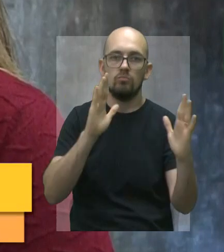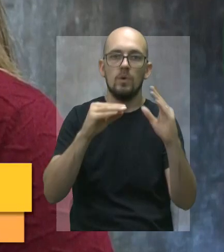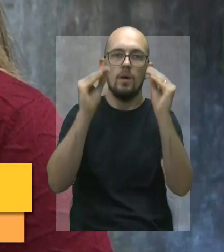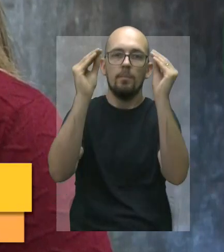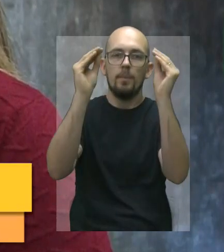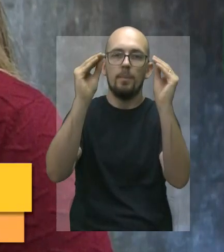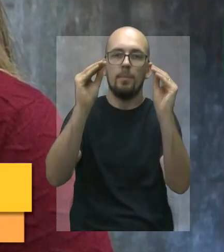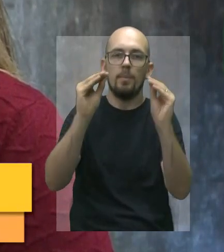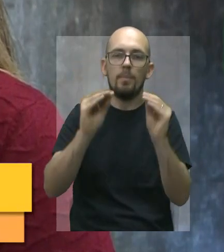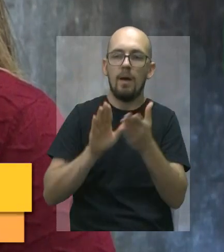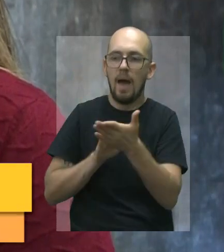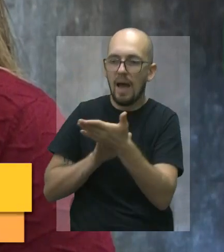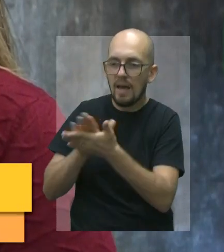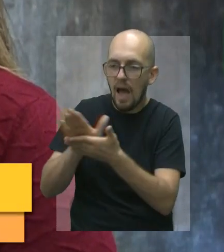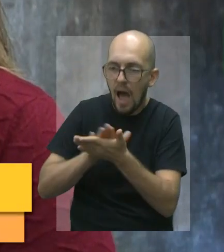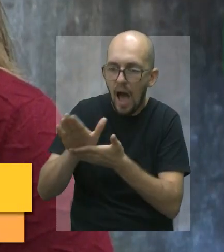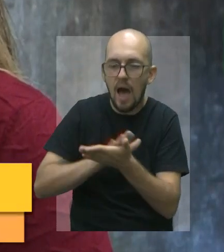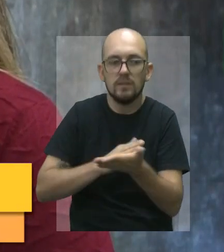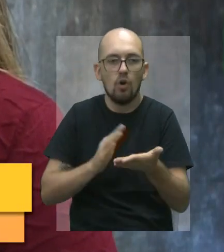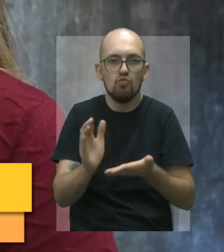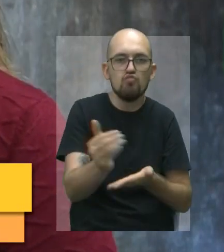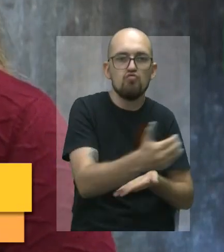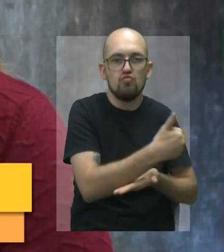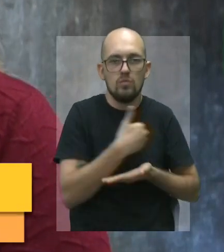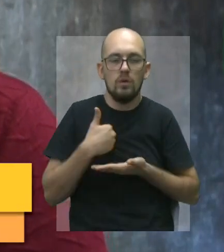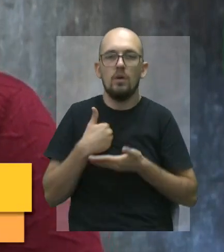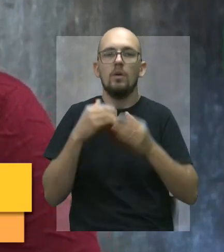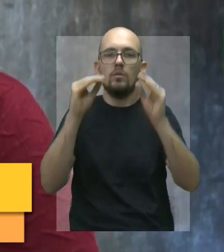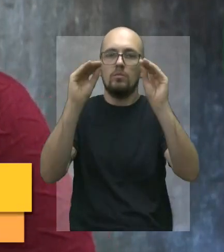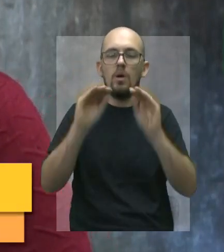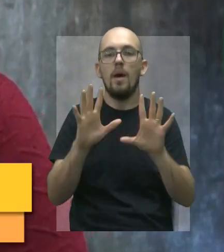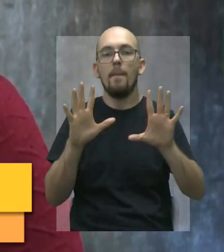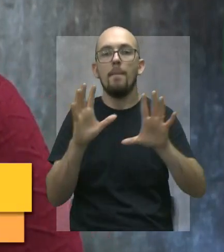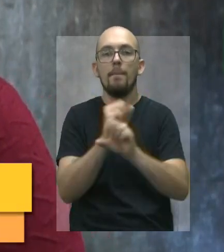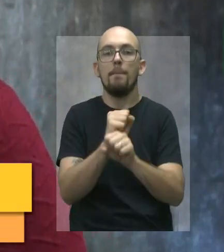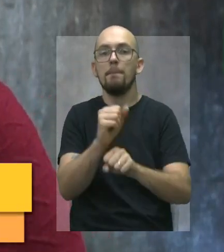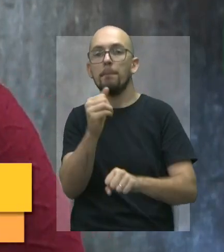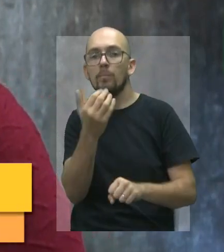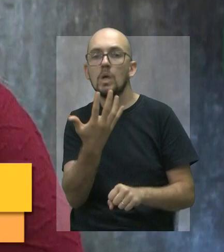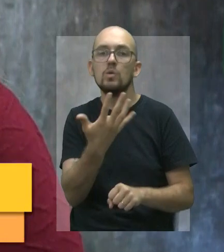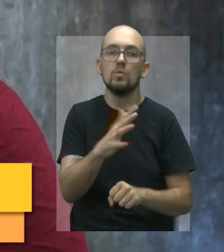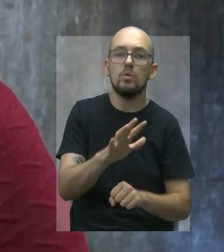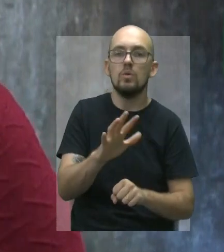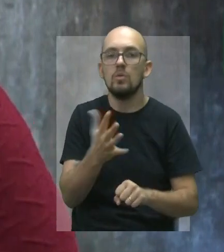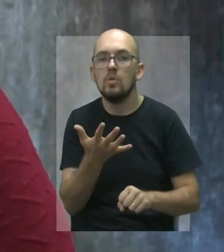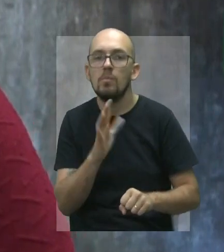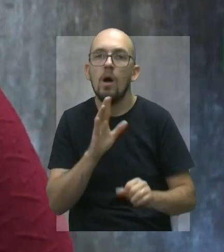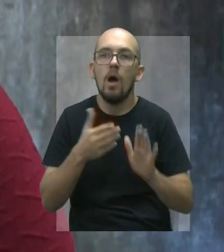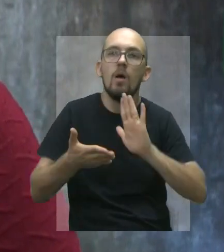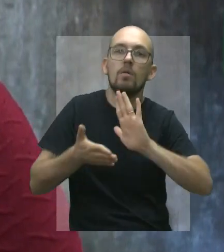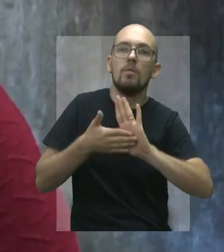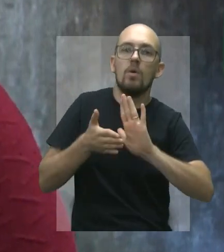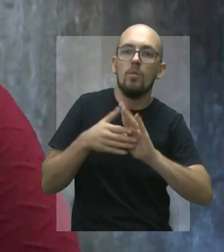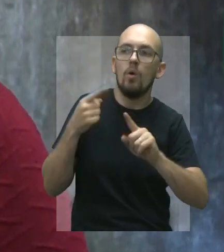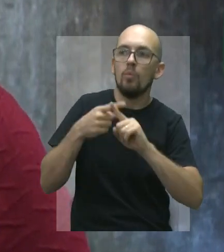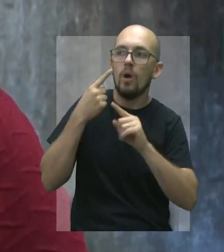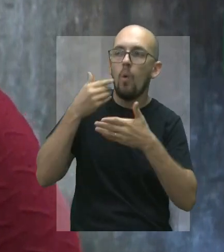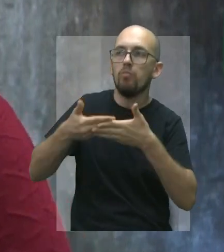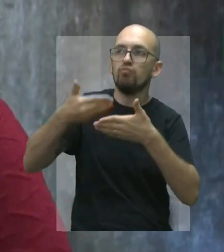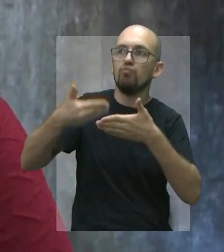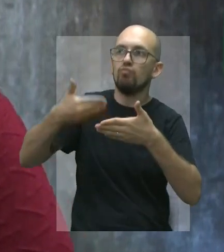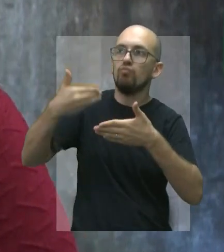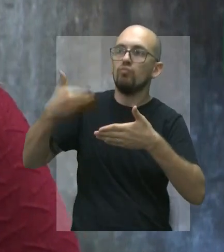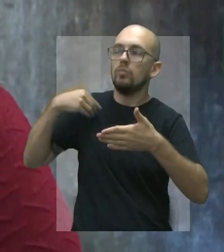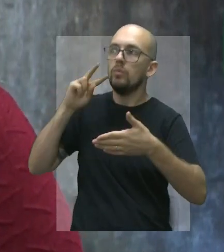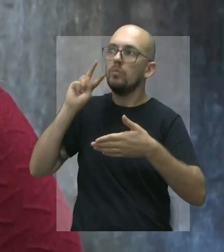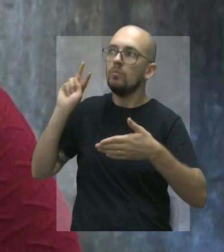a gente estima a receita com base no comportamento que ela vem